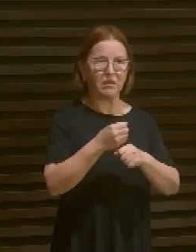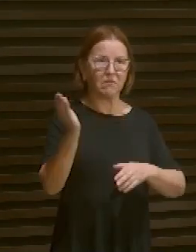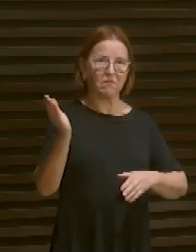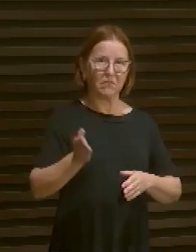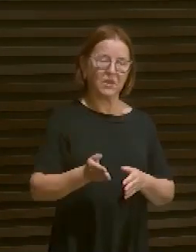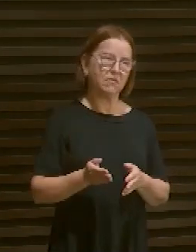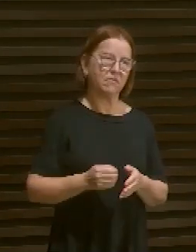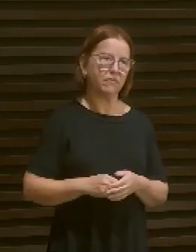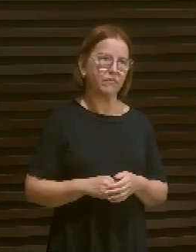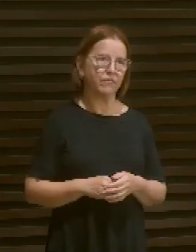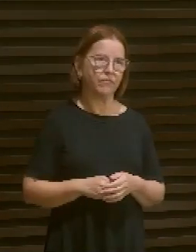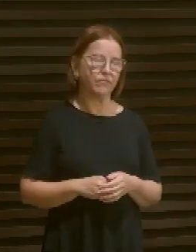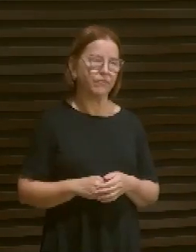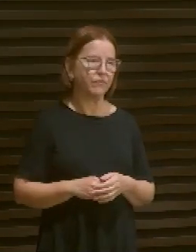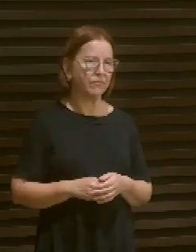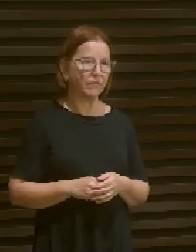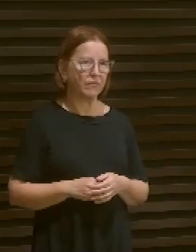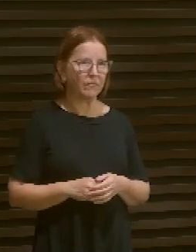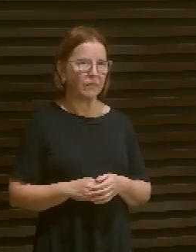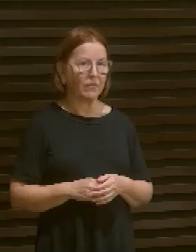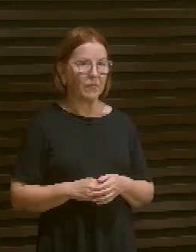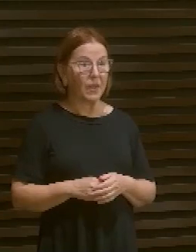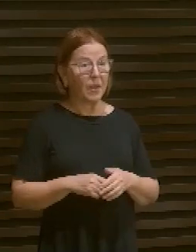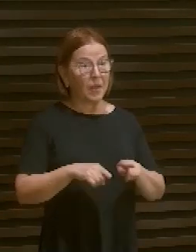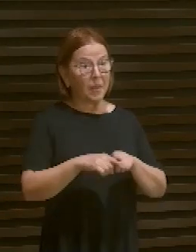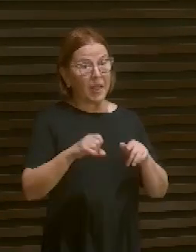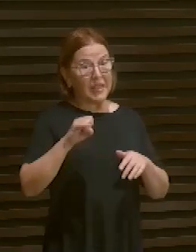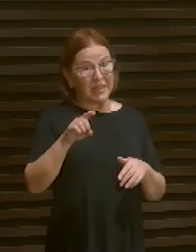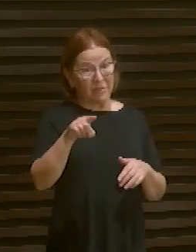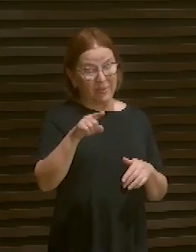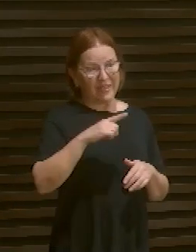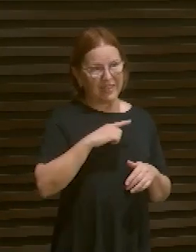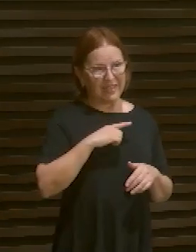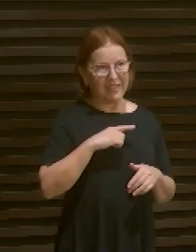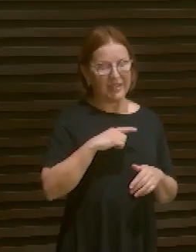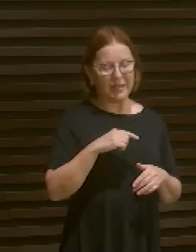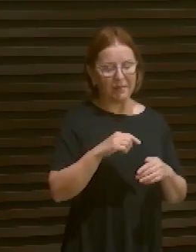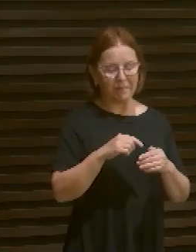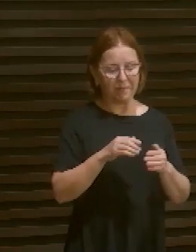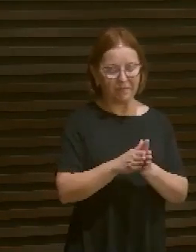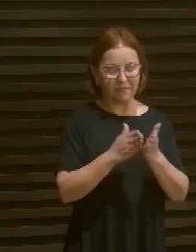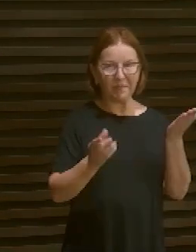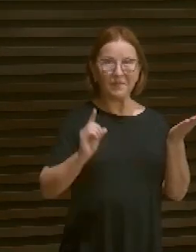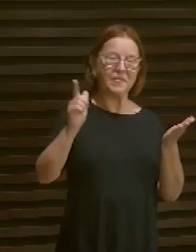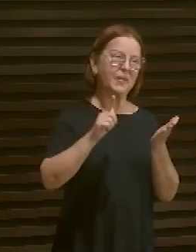muito desse sentido. Mas se você tem a sua Bíblia aí, vamos abrir em